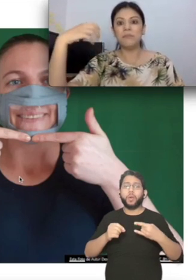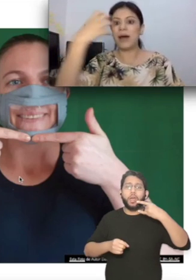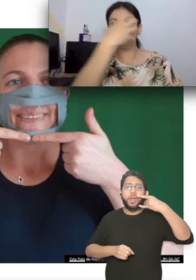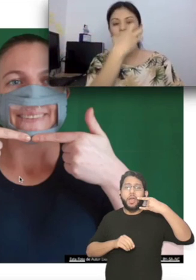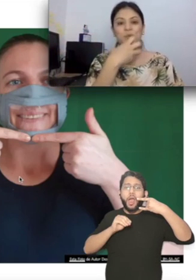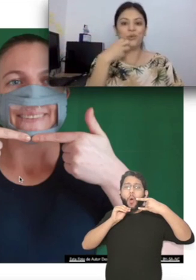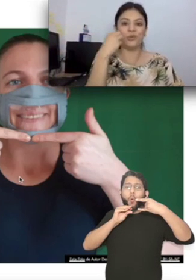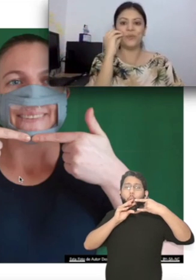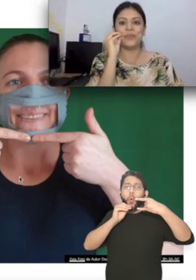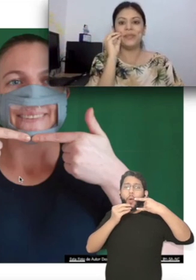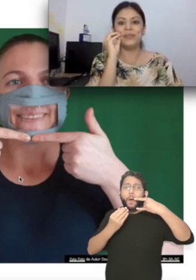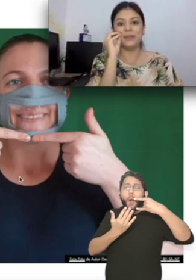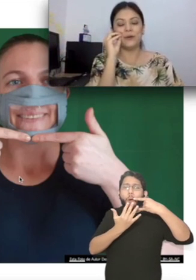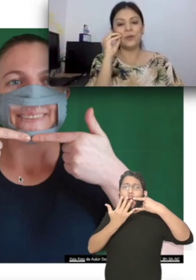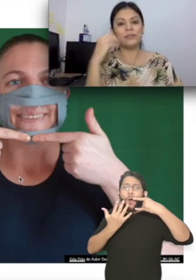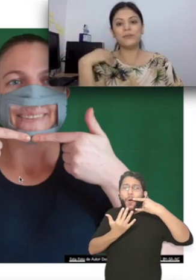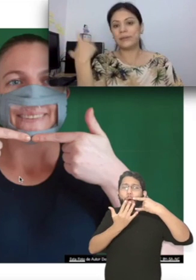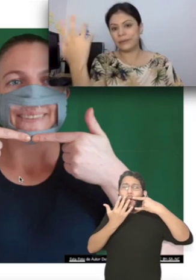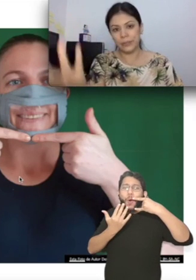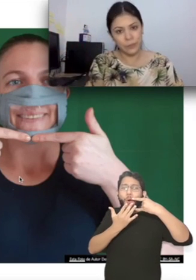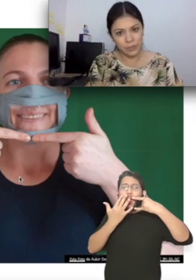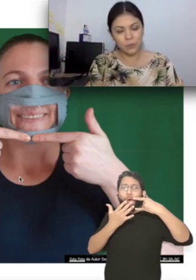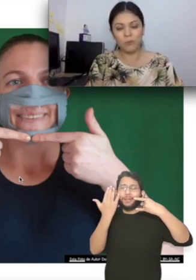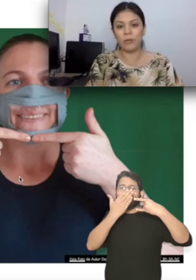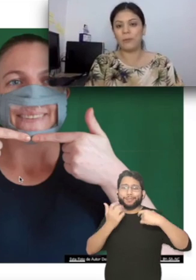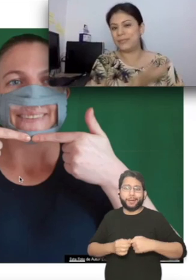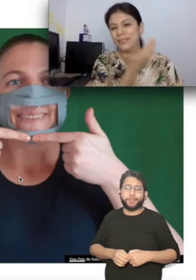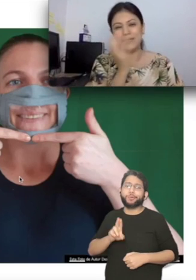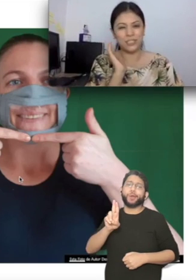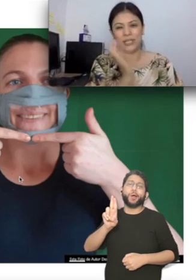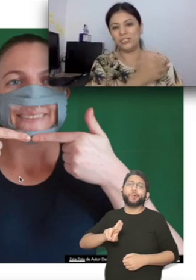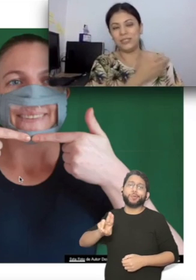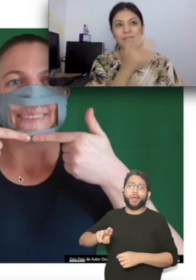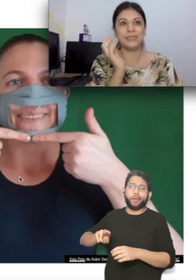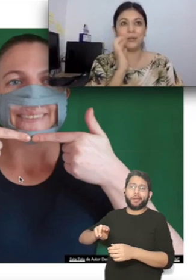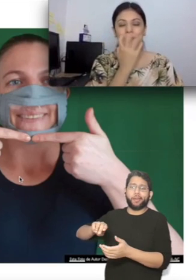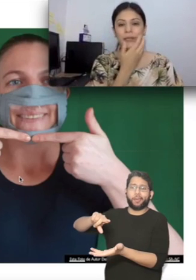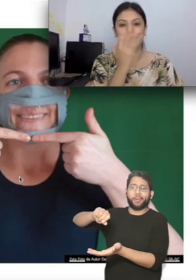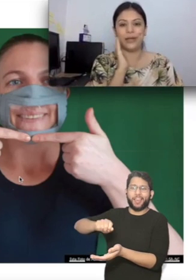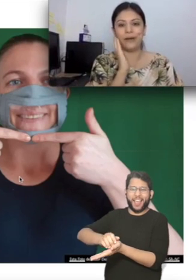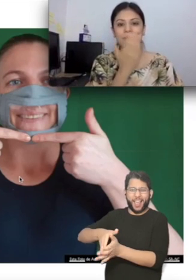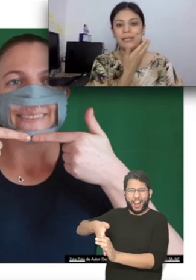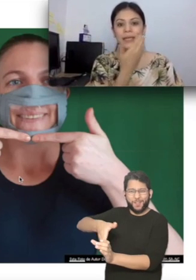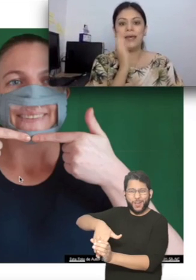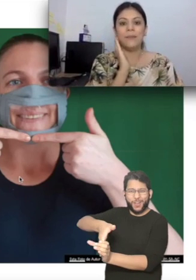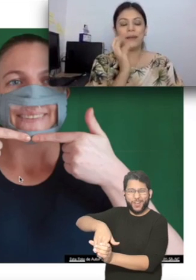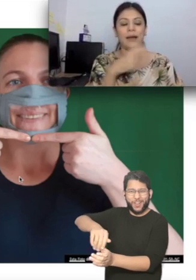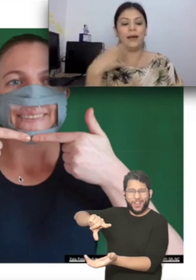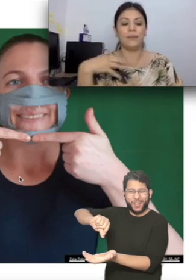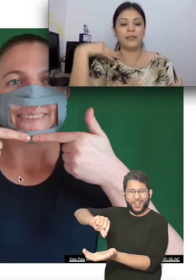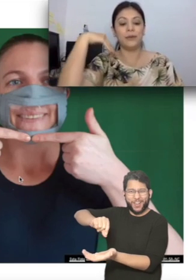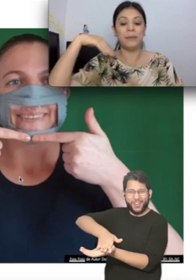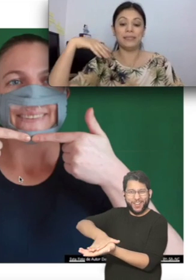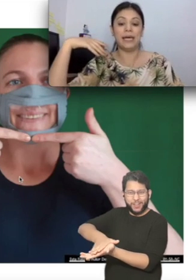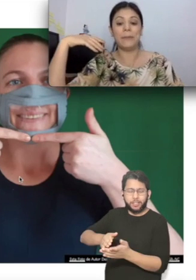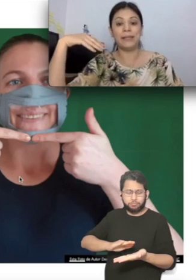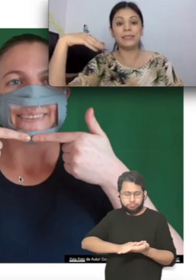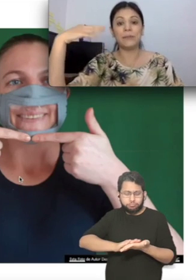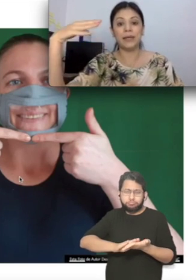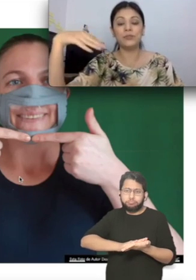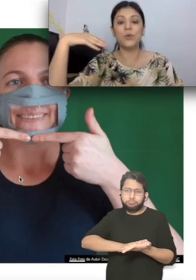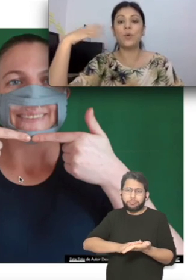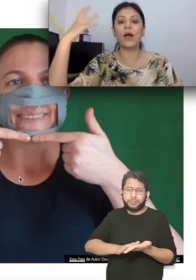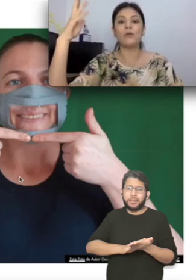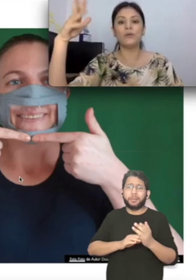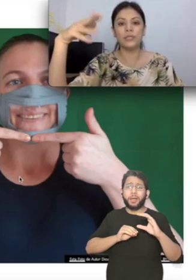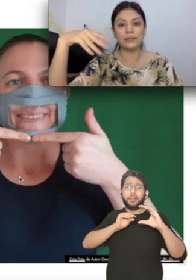elas embaçam muito, então elas vão causar o mesmo problema. Passei detergente, ainda que disseram que ajudava, né, pra não embaçar a máscara,